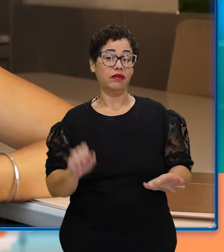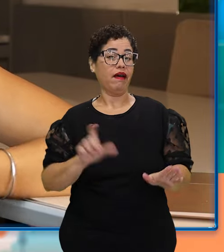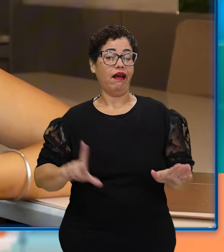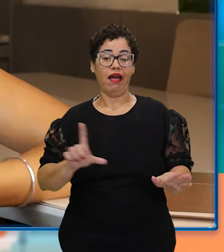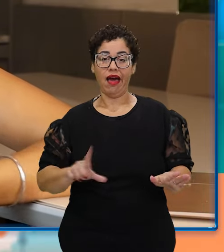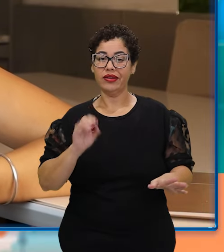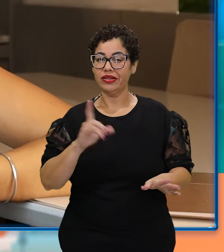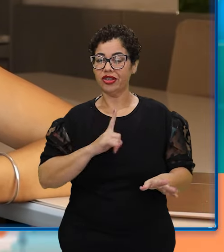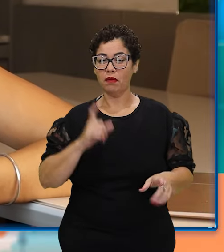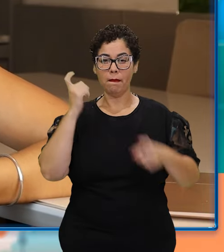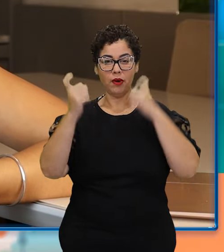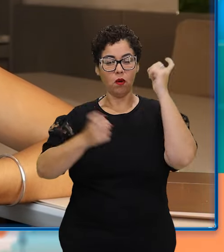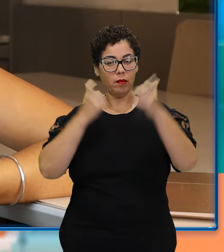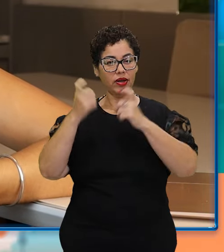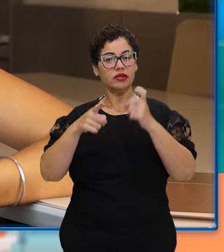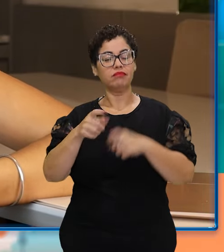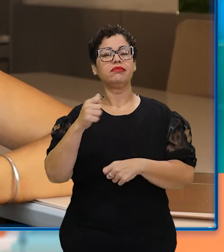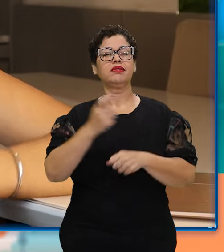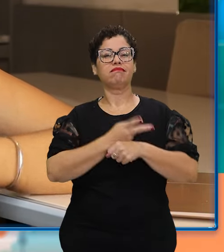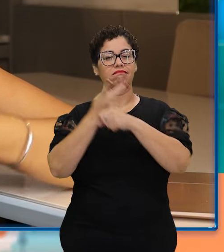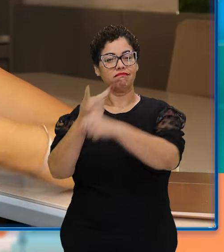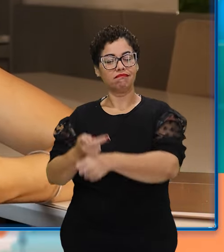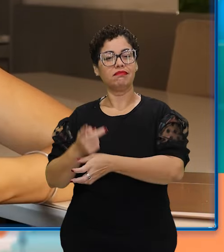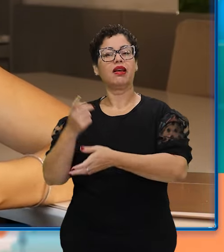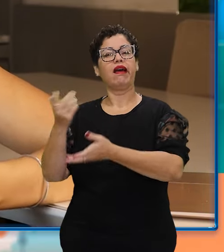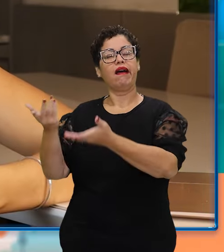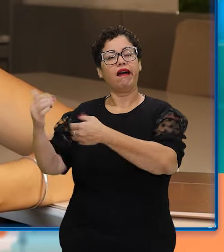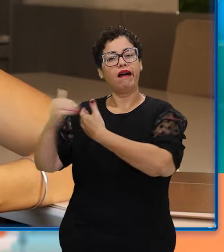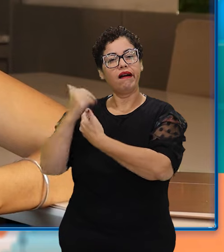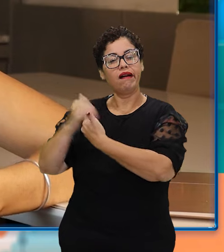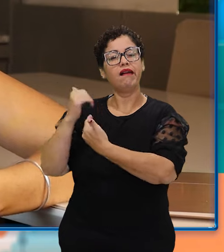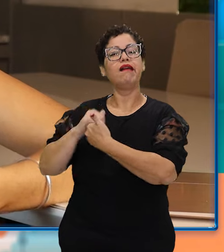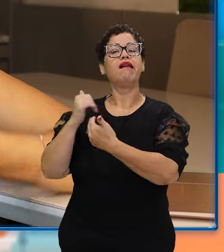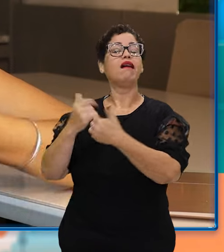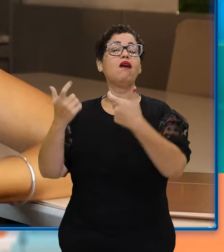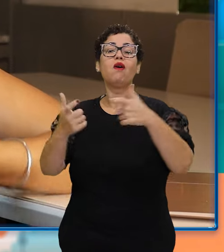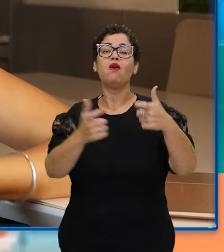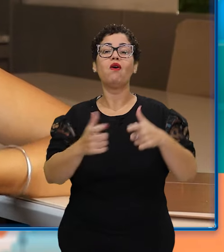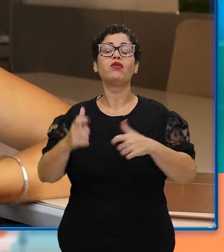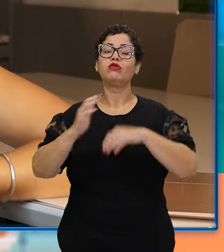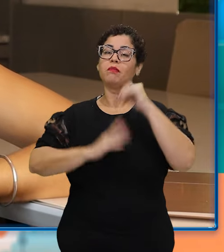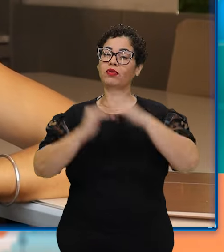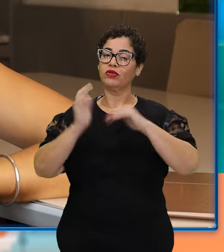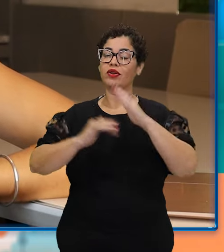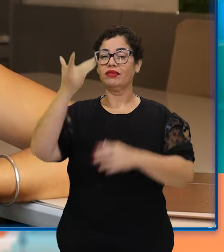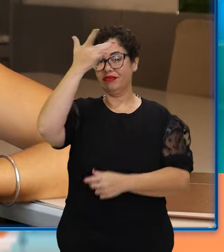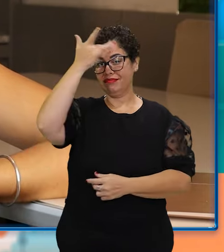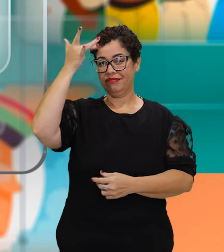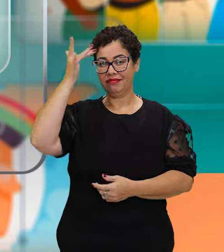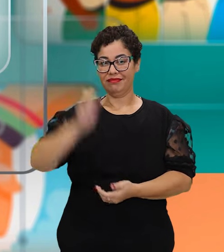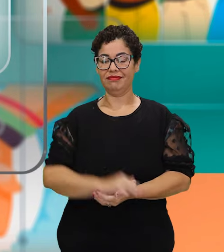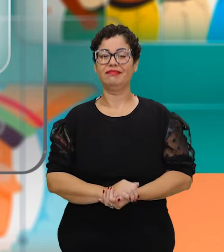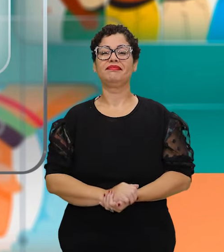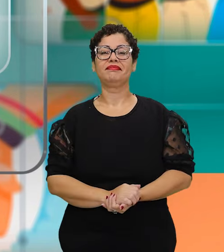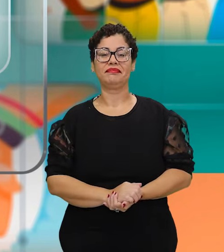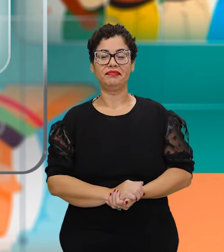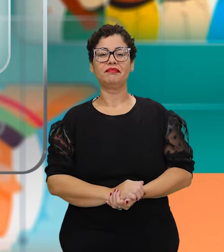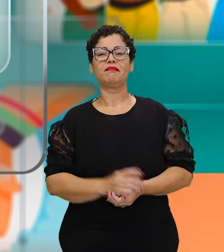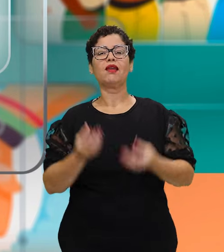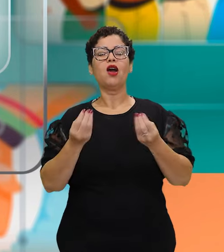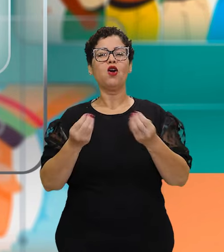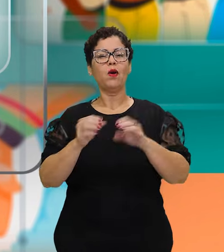claro que se houver alguma preocupação, sempre buscar pelo auxílio e orientação de um profissional da saúde mental. Maria